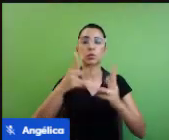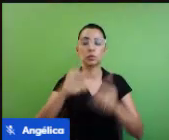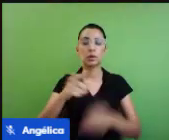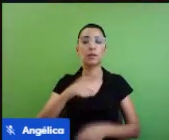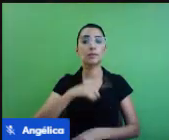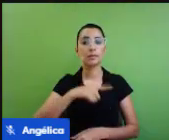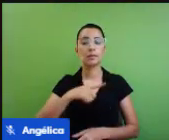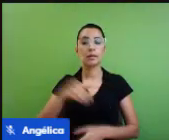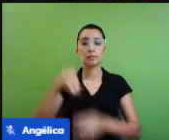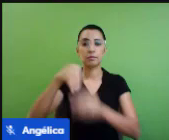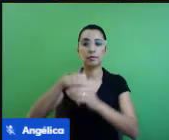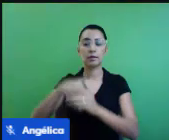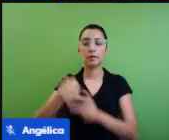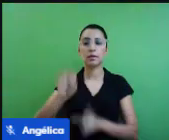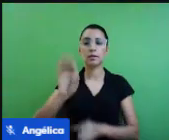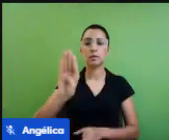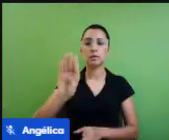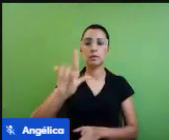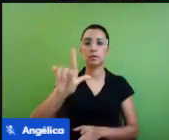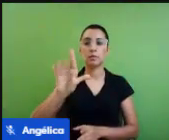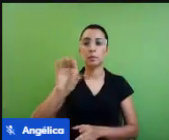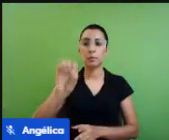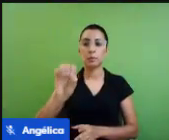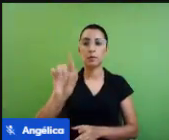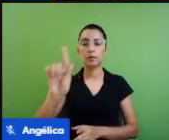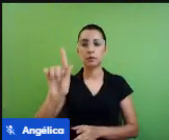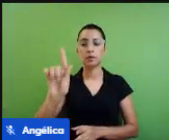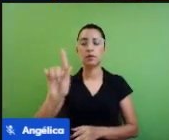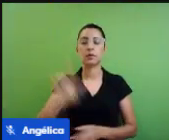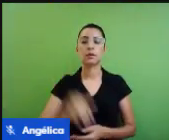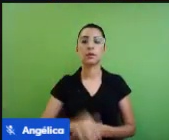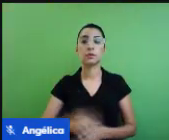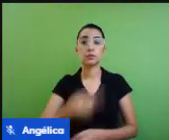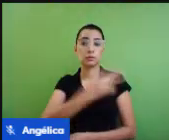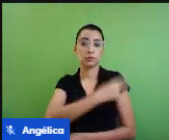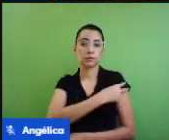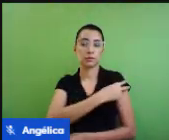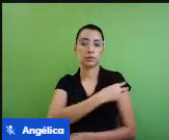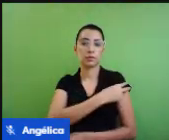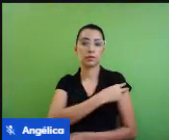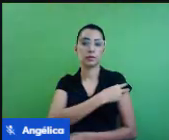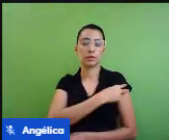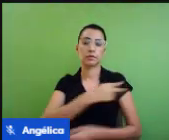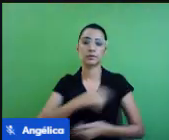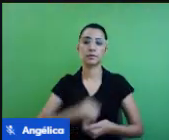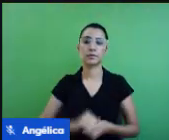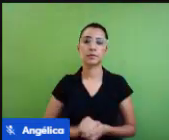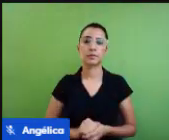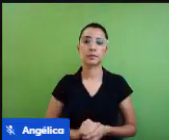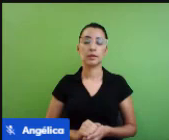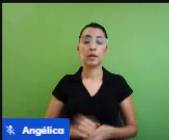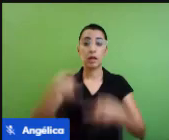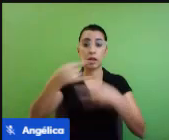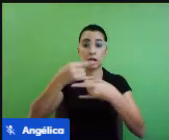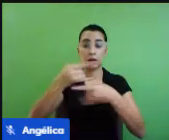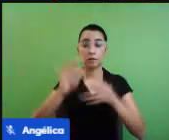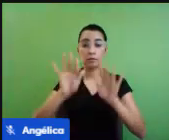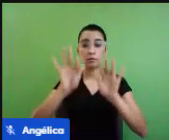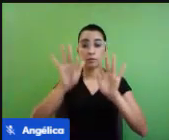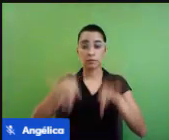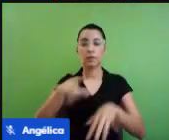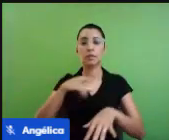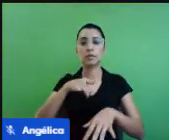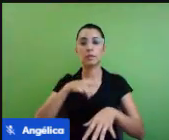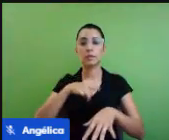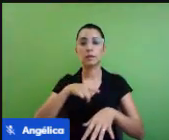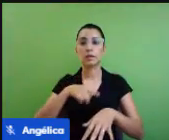blog da GPEM no segundo ano, tá? No final da nossa live vai estar lá o endereço, vocês